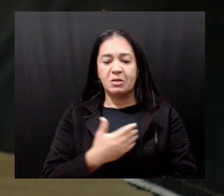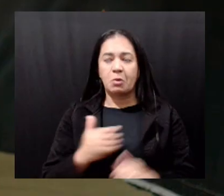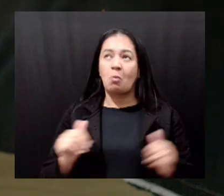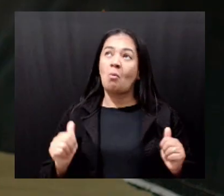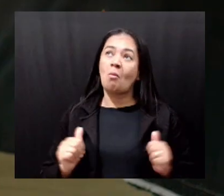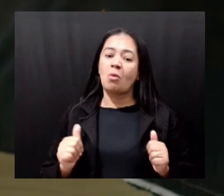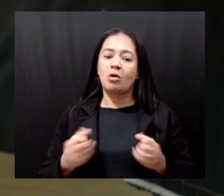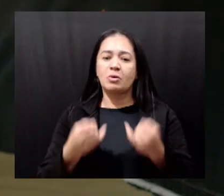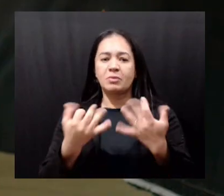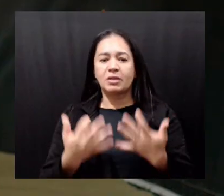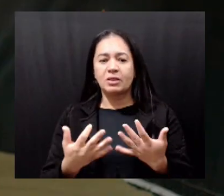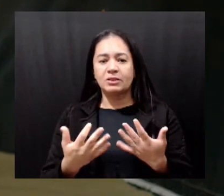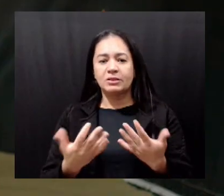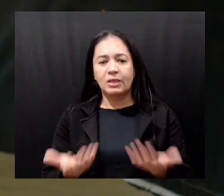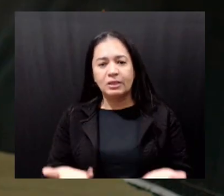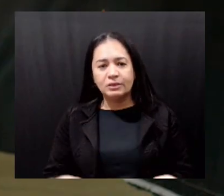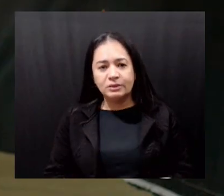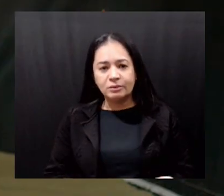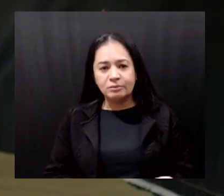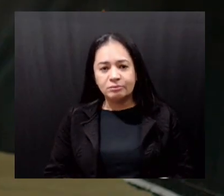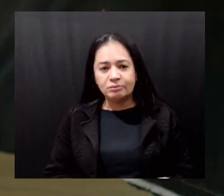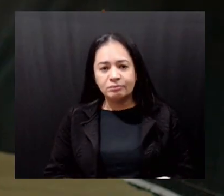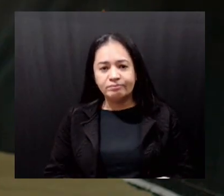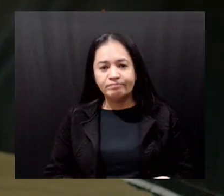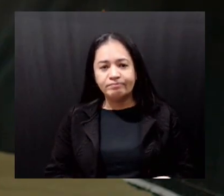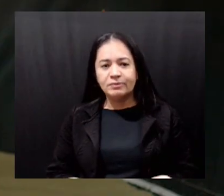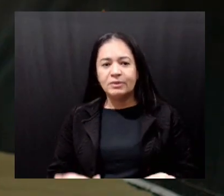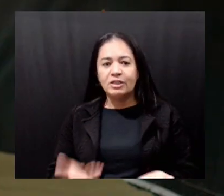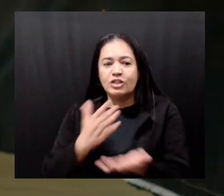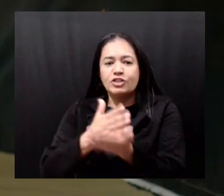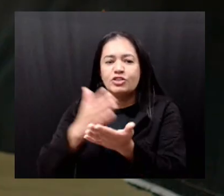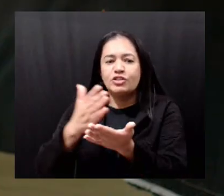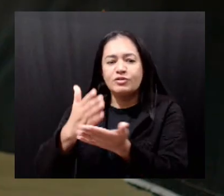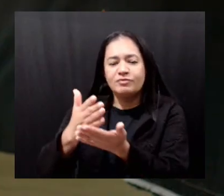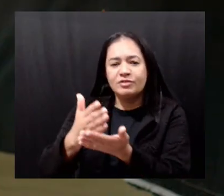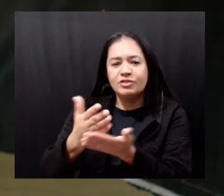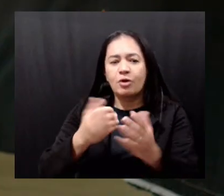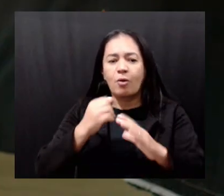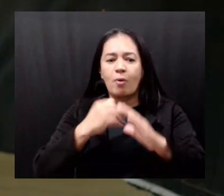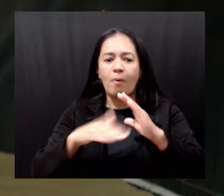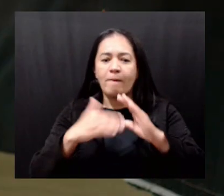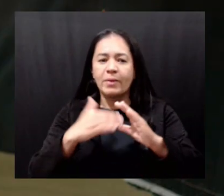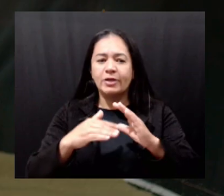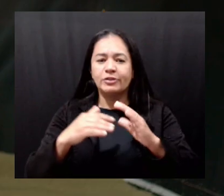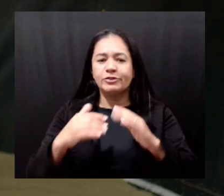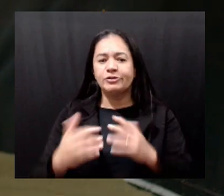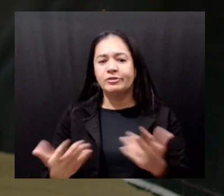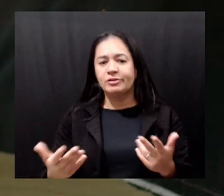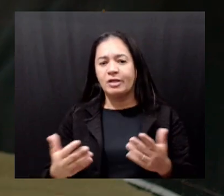traz frustração. Ô Bruno, tudo bem com você? Bom dia. Vamos lá, Karina.